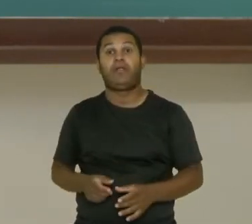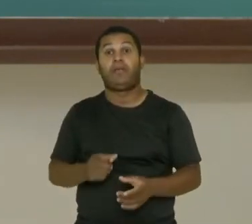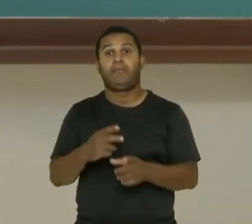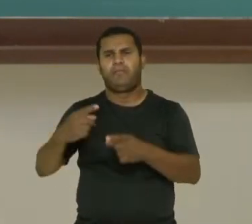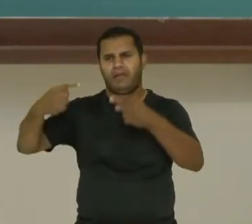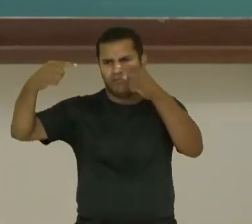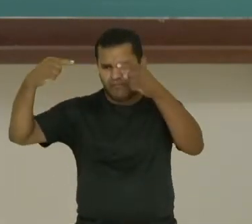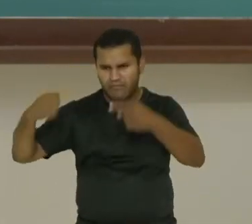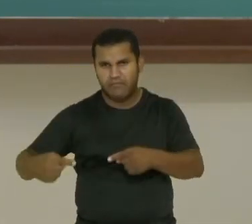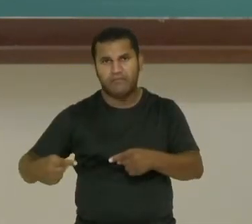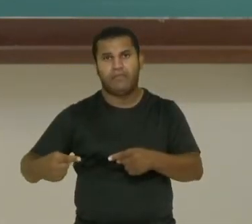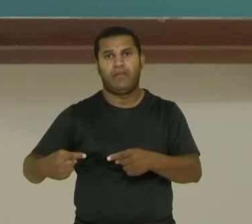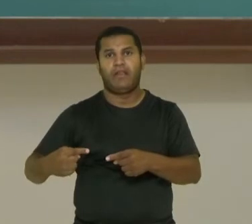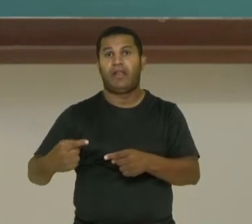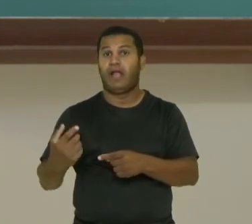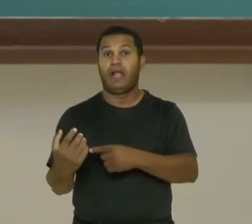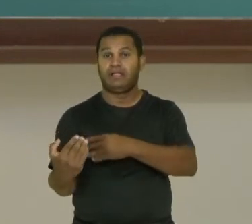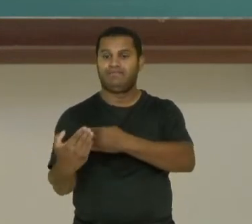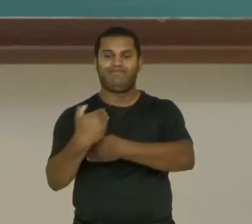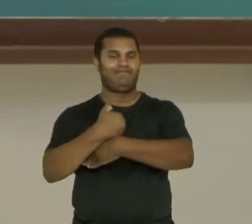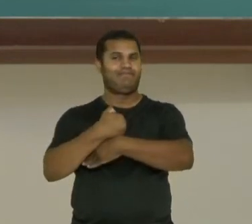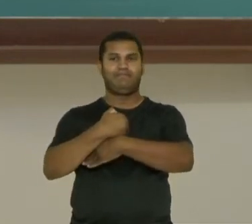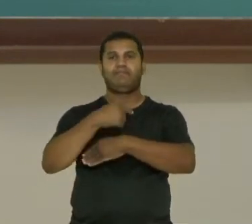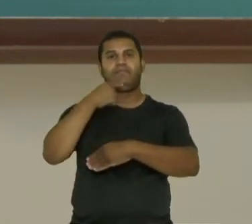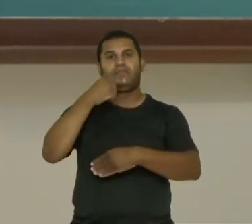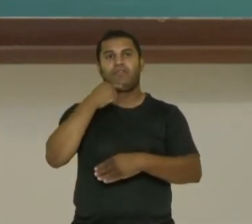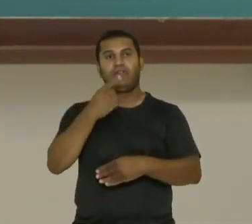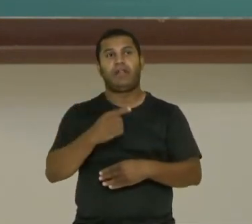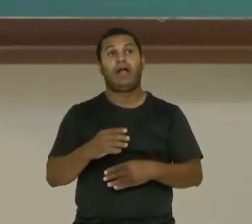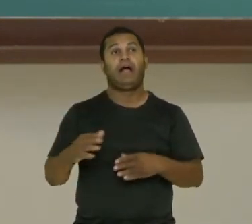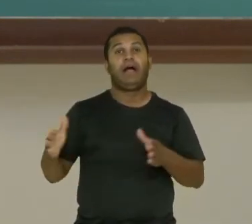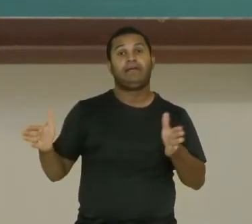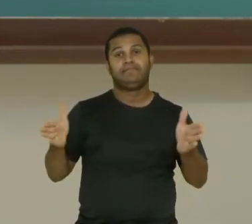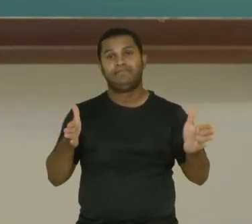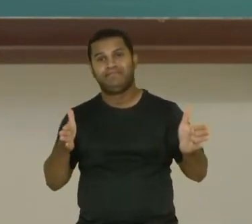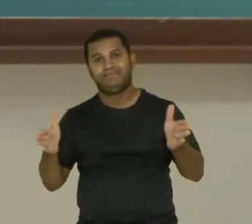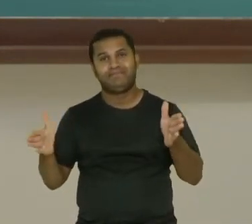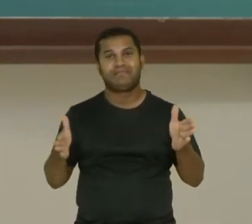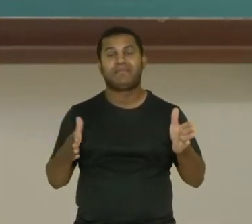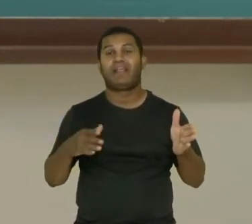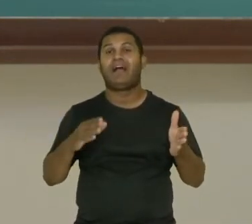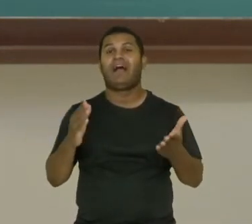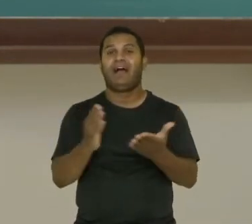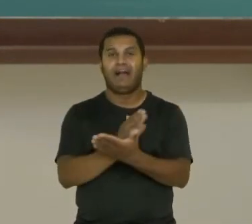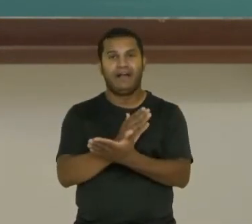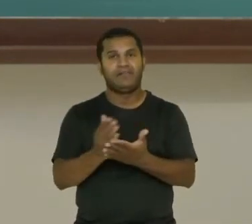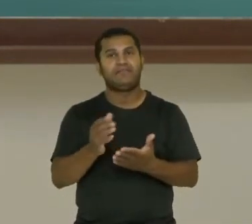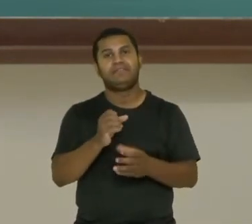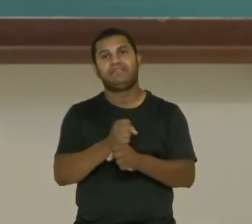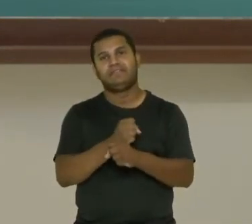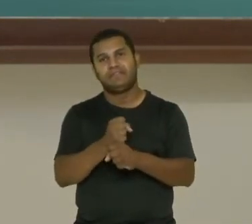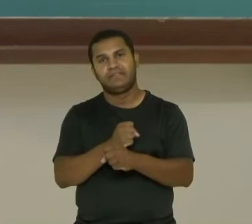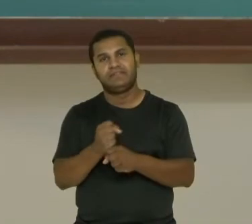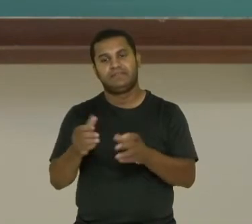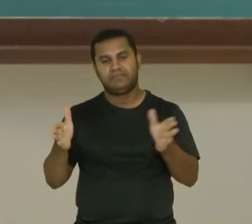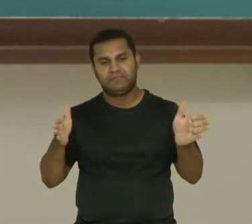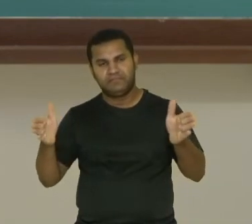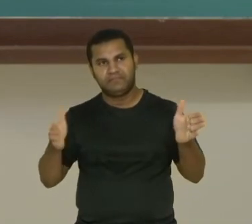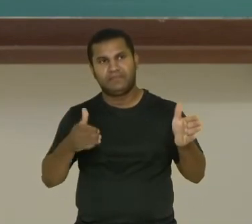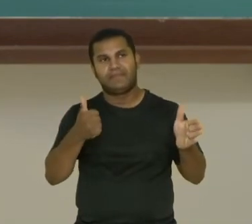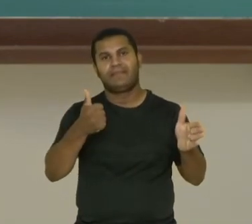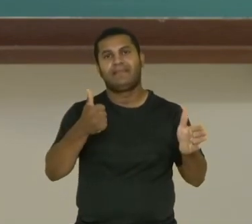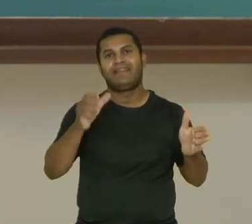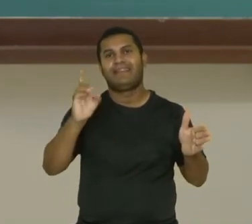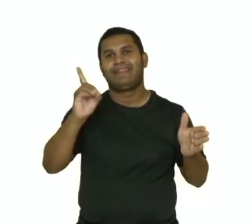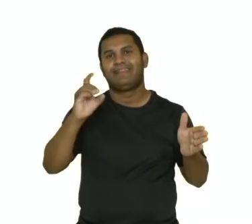dominação espanhola, tá? E consegue até retardar essa conquista em algumas décadas, mas não consegue impedir essa